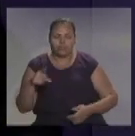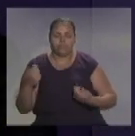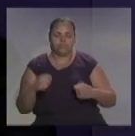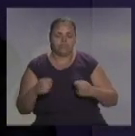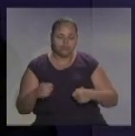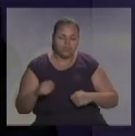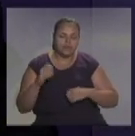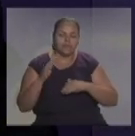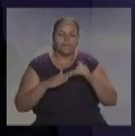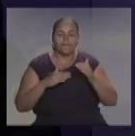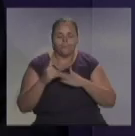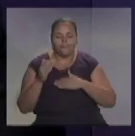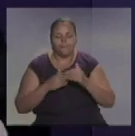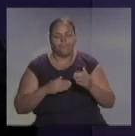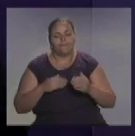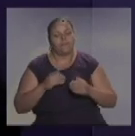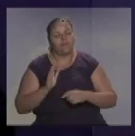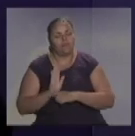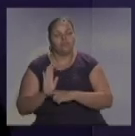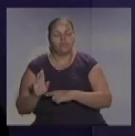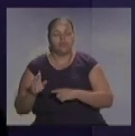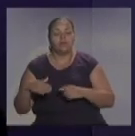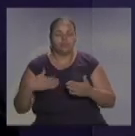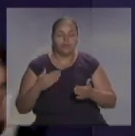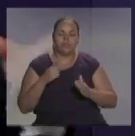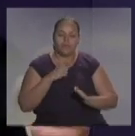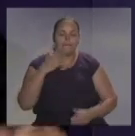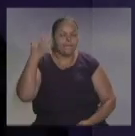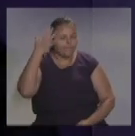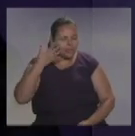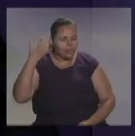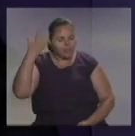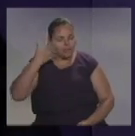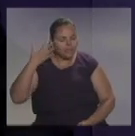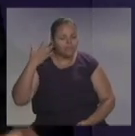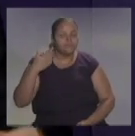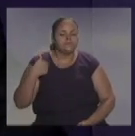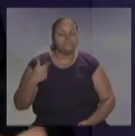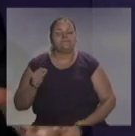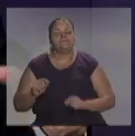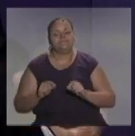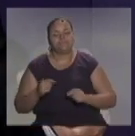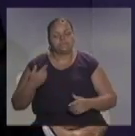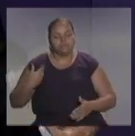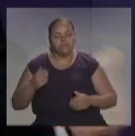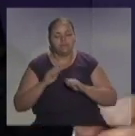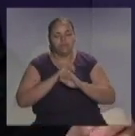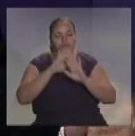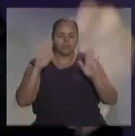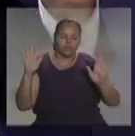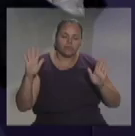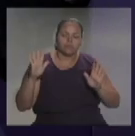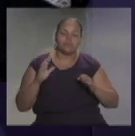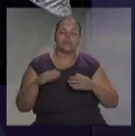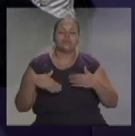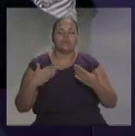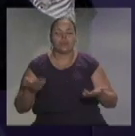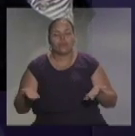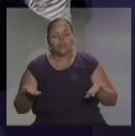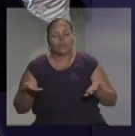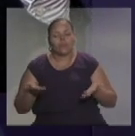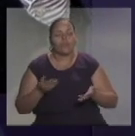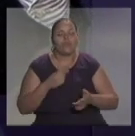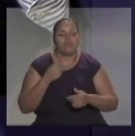ser capacitado para isso. Então, esse programa institui palestras, levar claramente quais